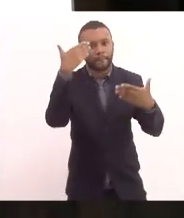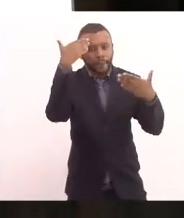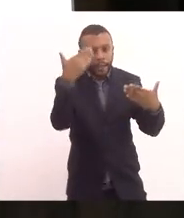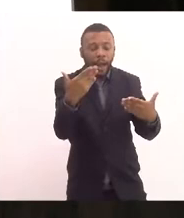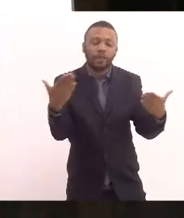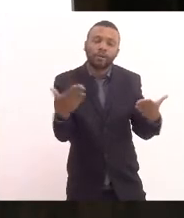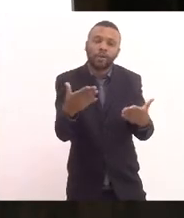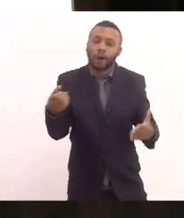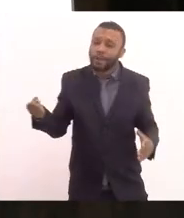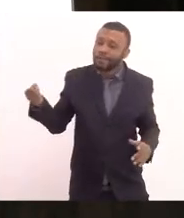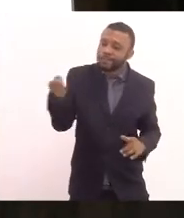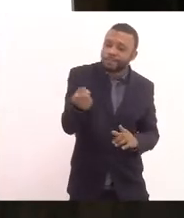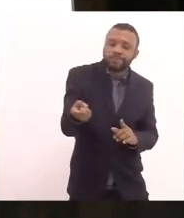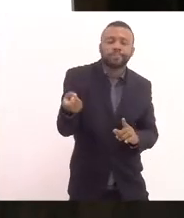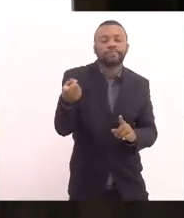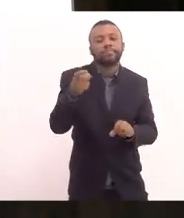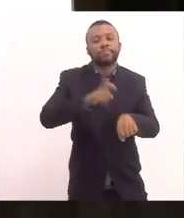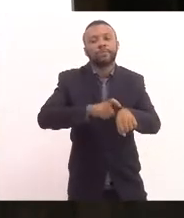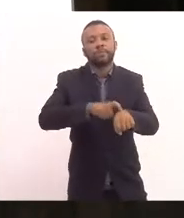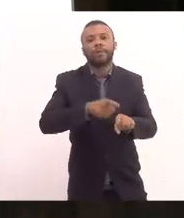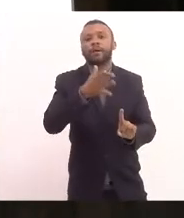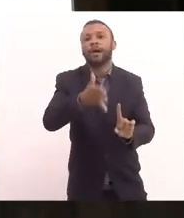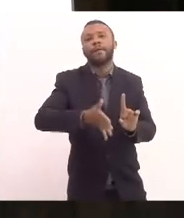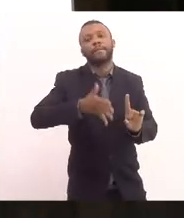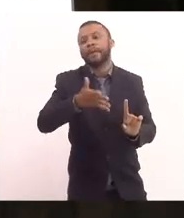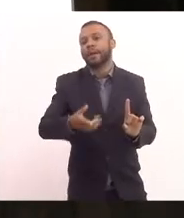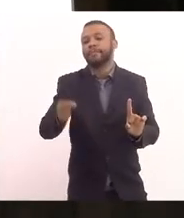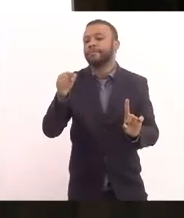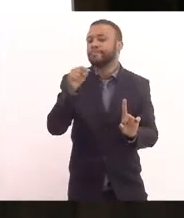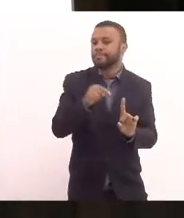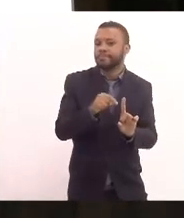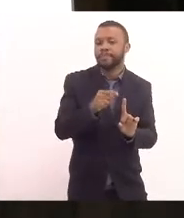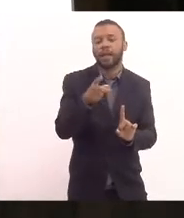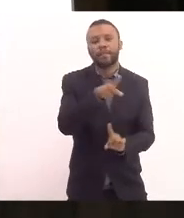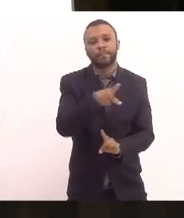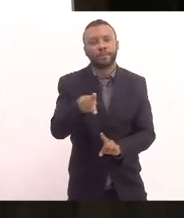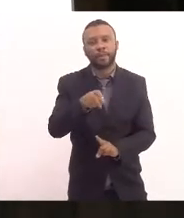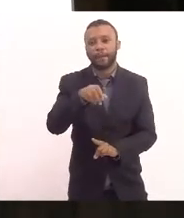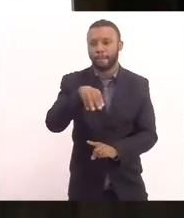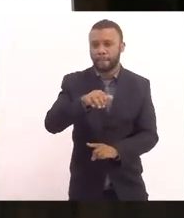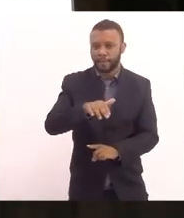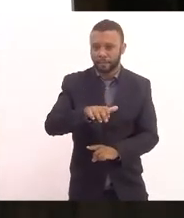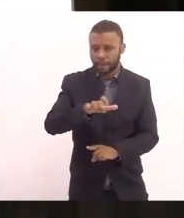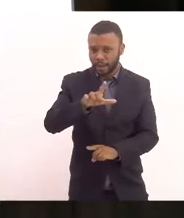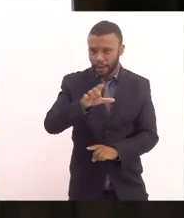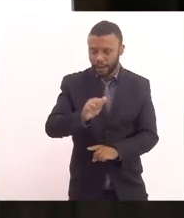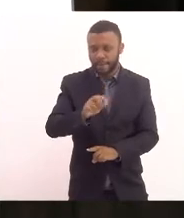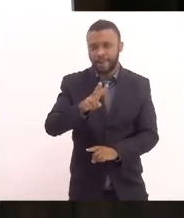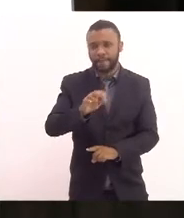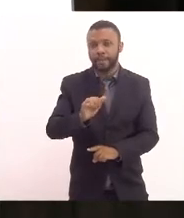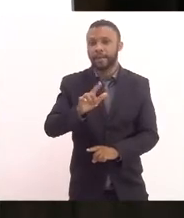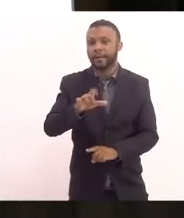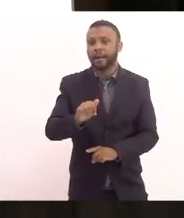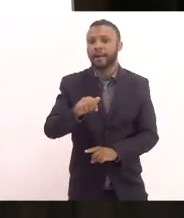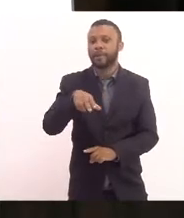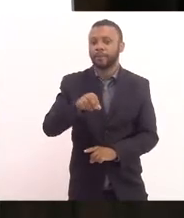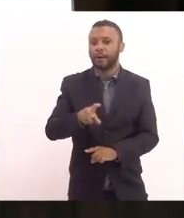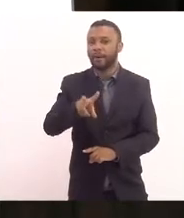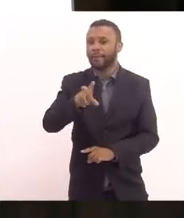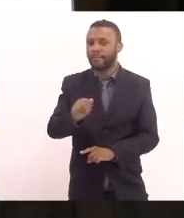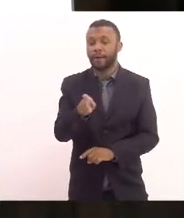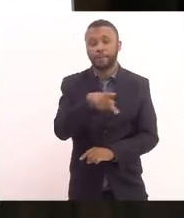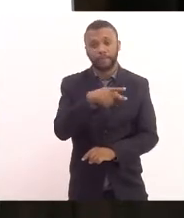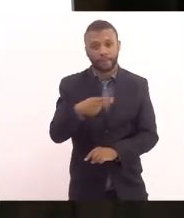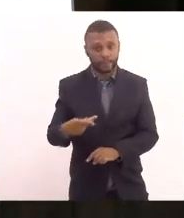passar imediatamente a palavra para a professora Manuela Vila Nova, presidente